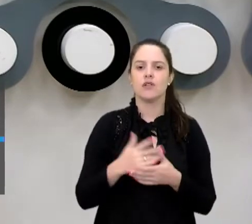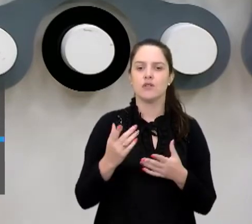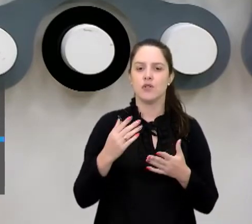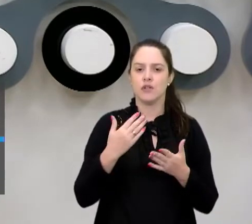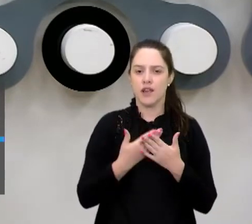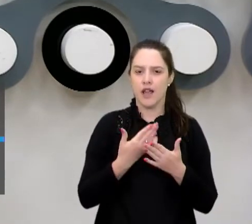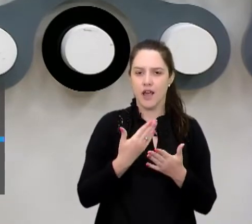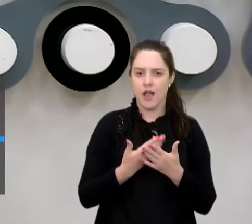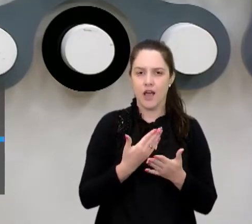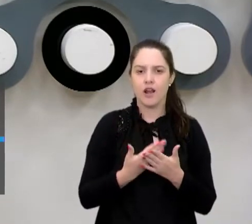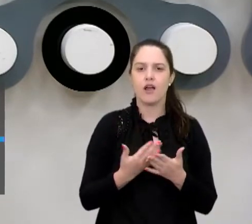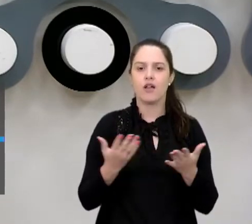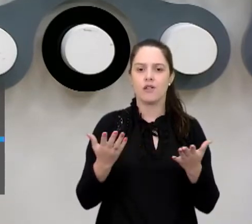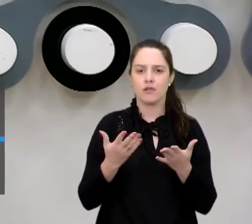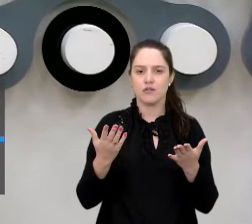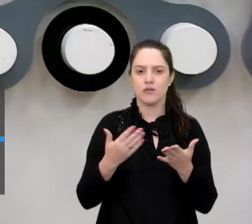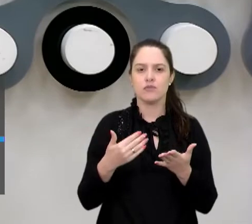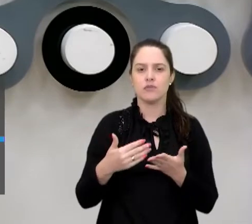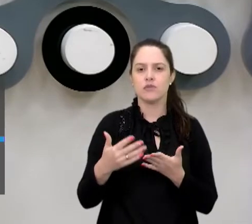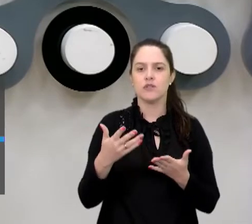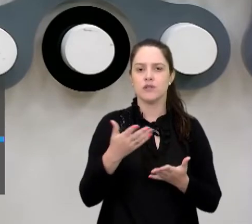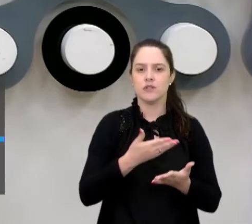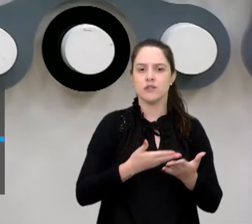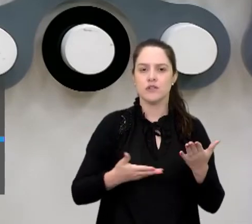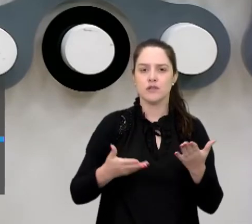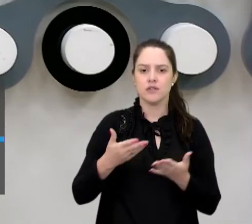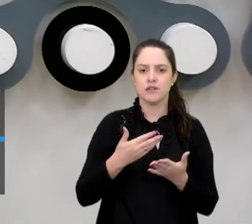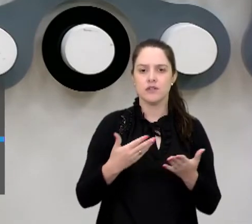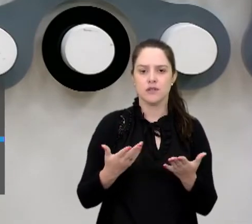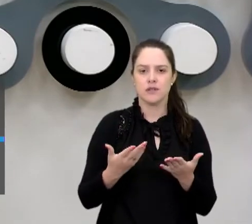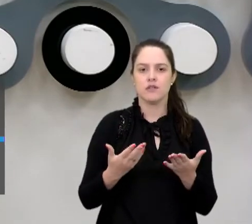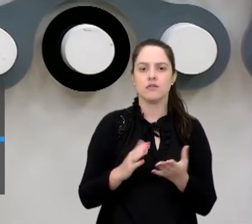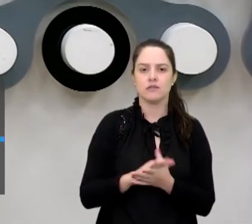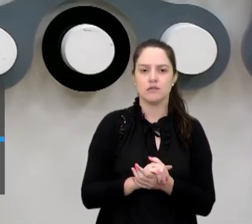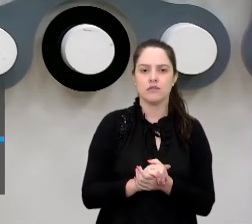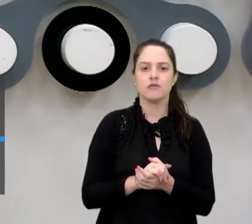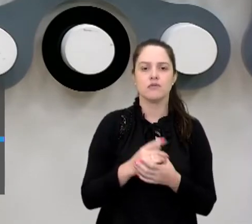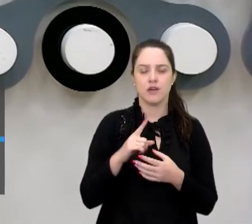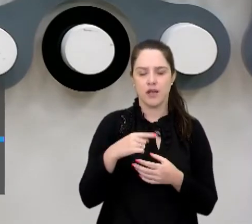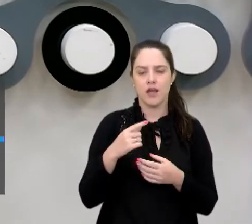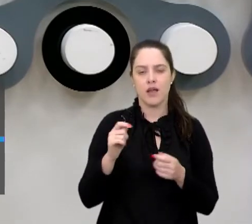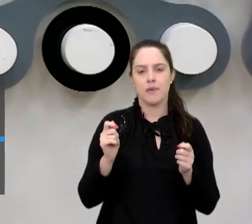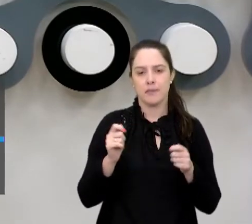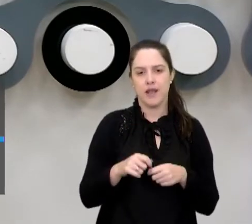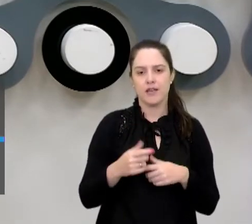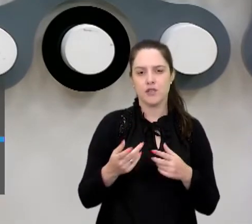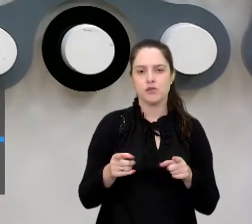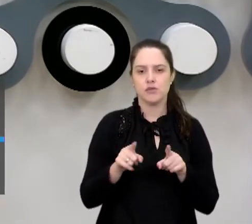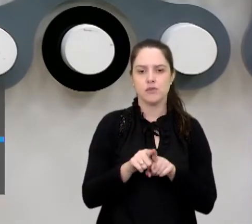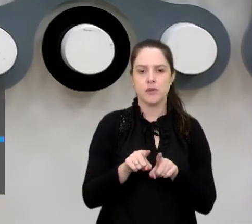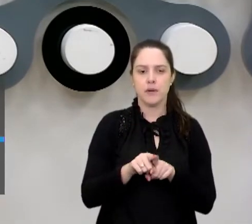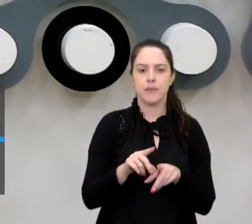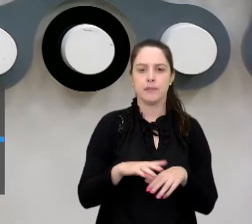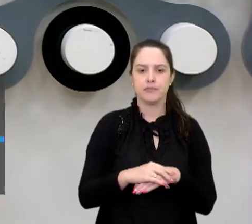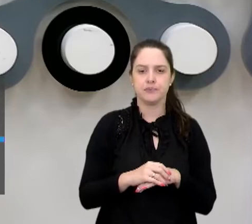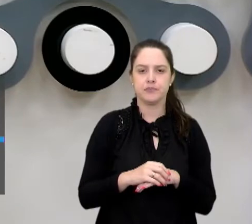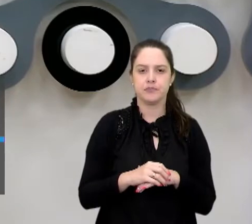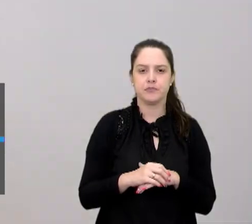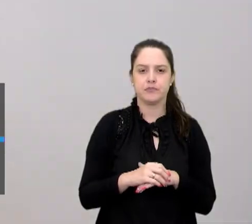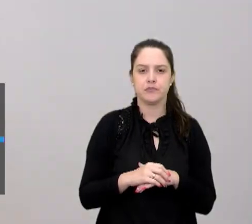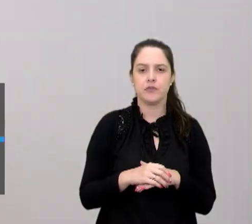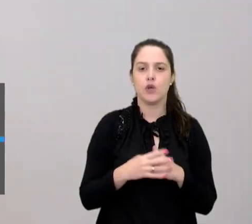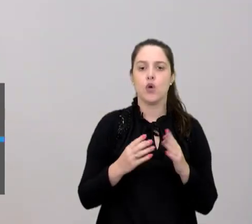com o algoritmo, é exatamente porque tem relação. O meme massifica, ele é feito para isso, é para